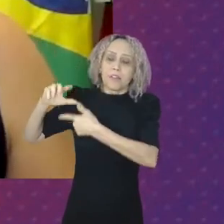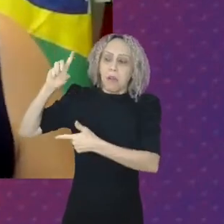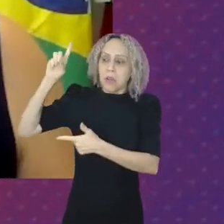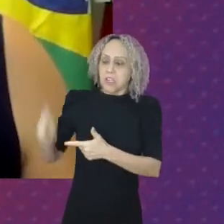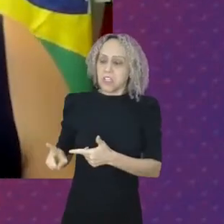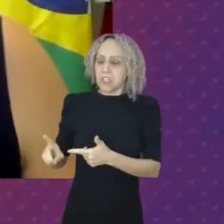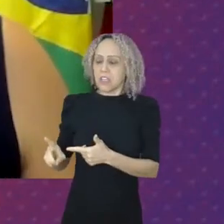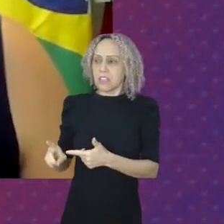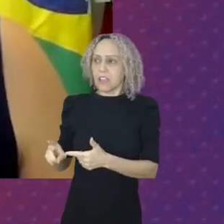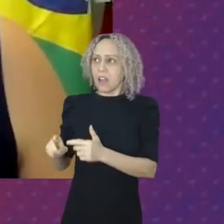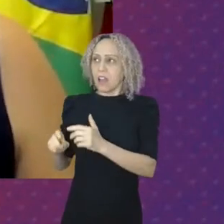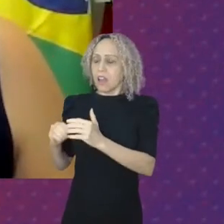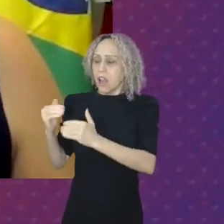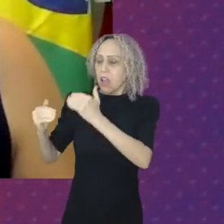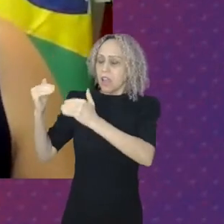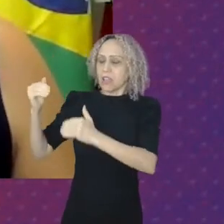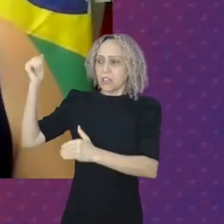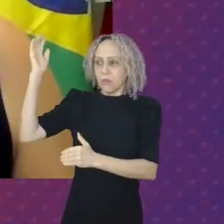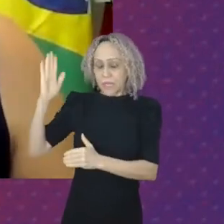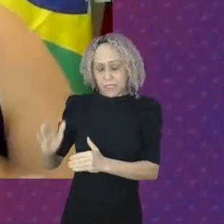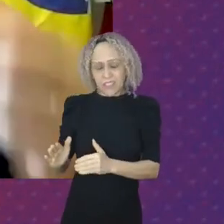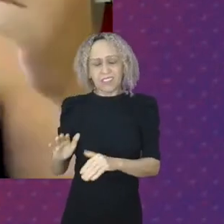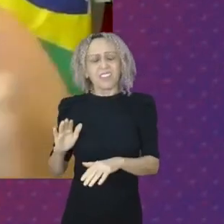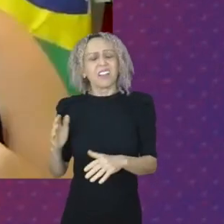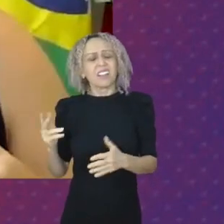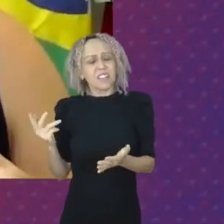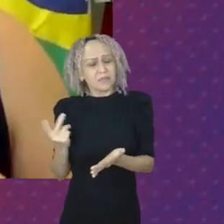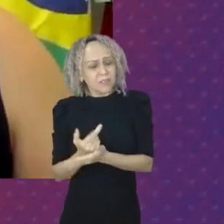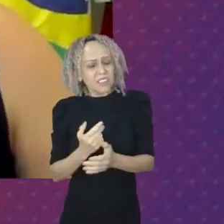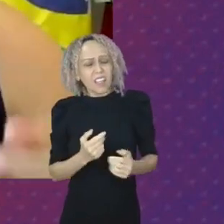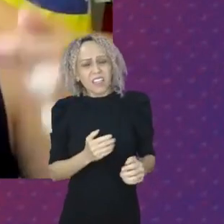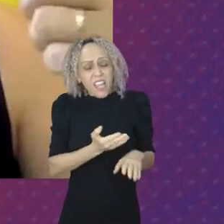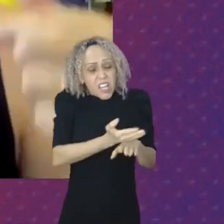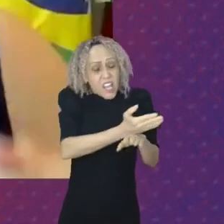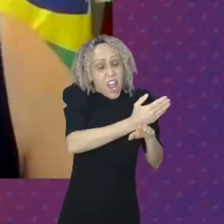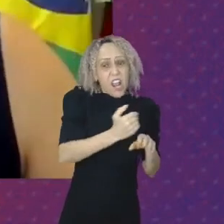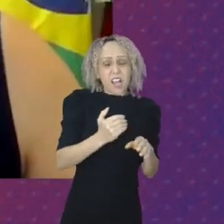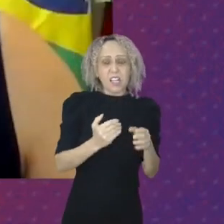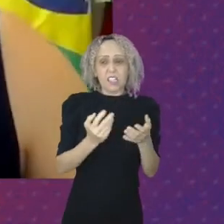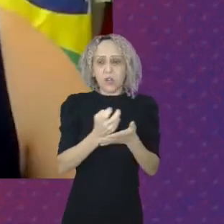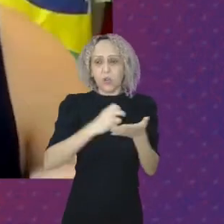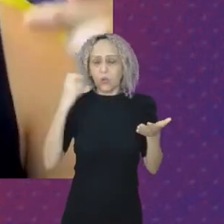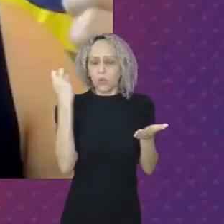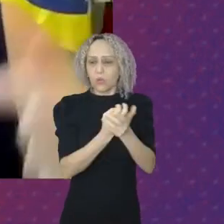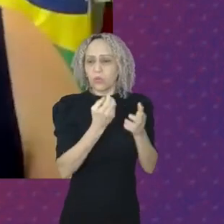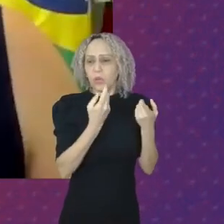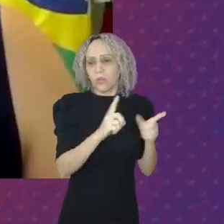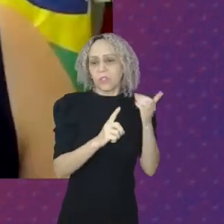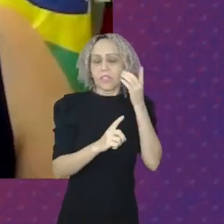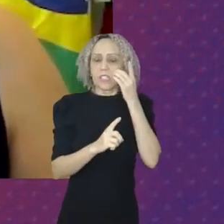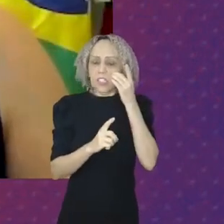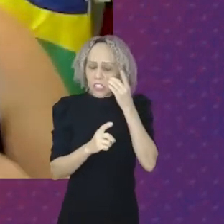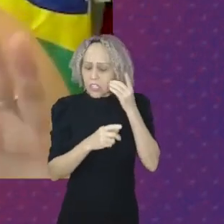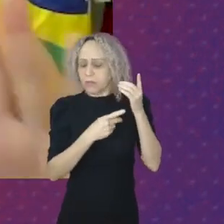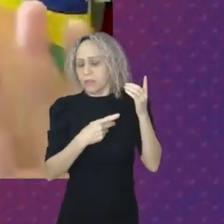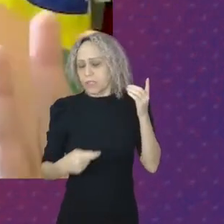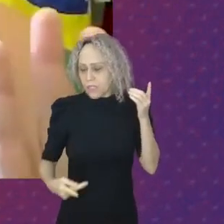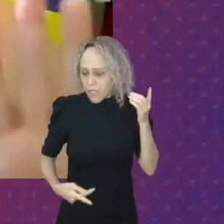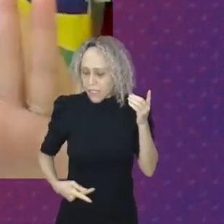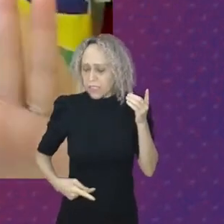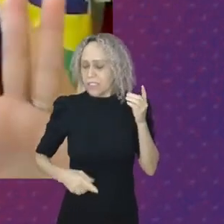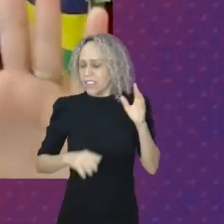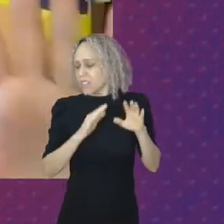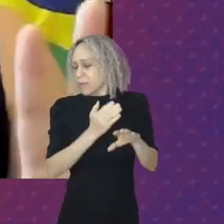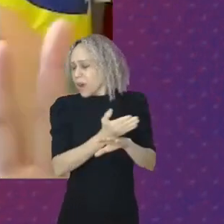um pouco antes do golpe contra a presidenta Dilma, tem os nossos corpos, tem os nossos direitos, tem as nossas pautas